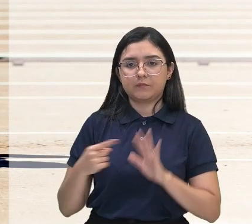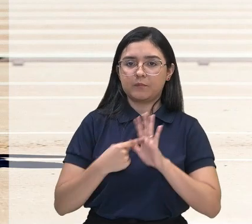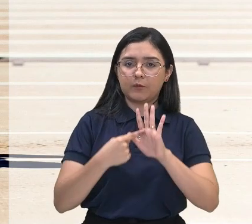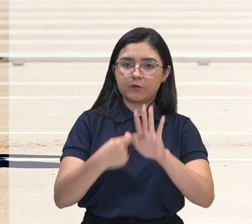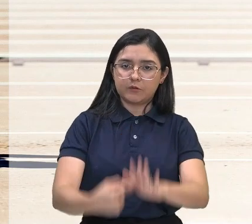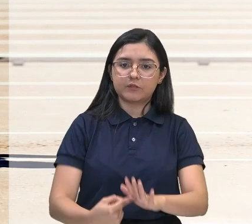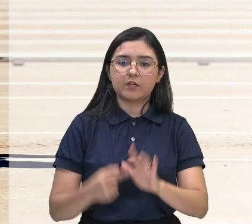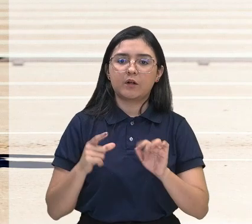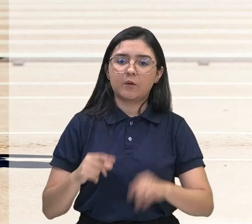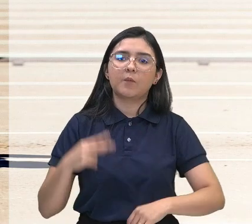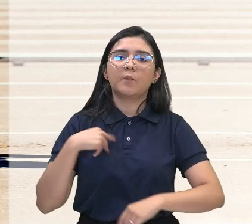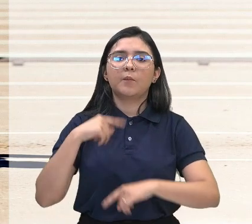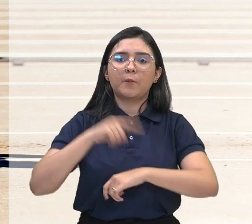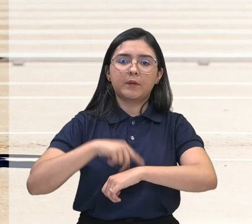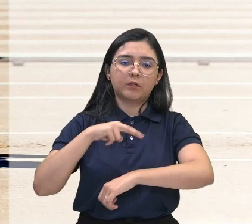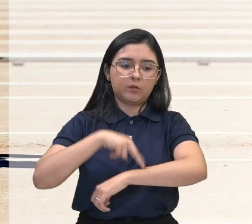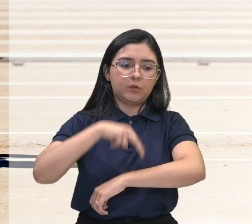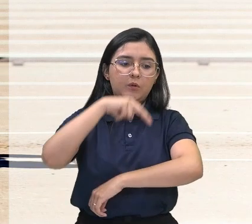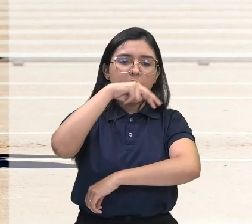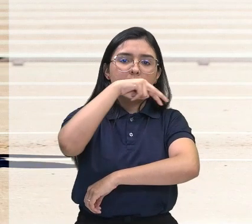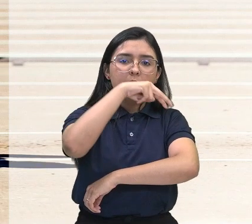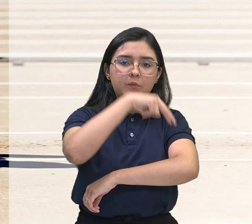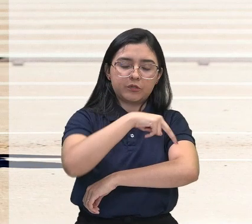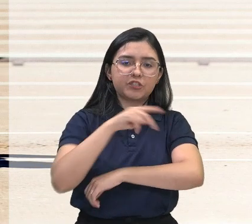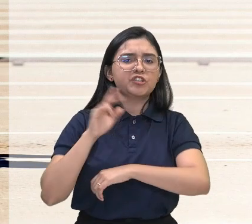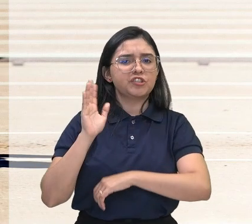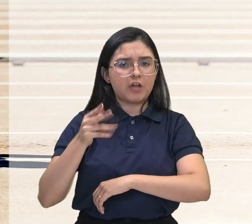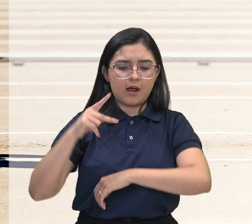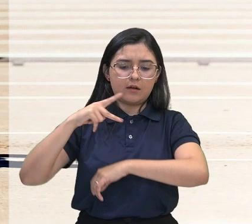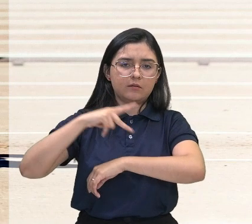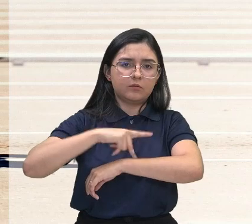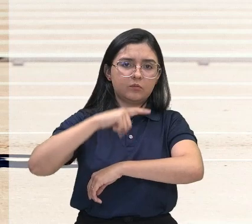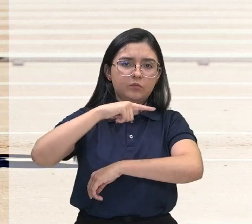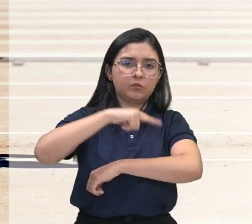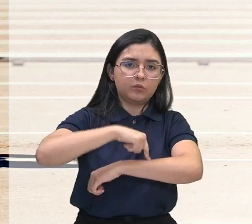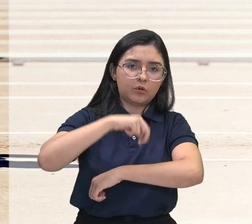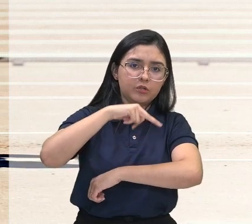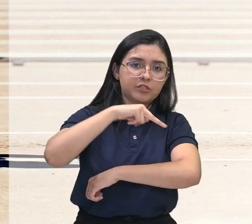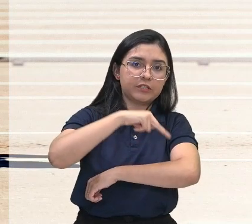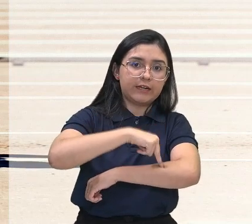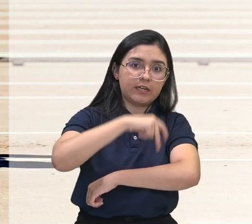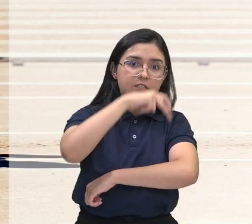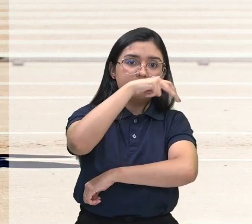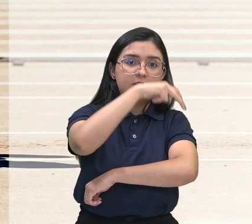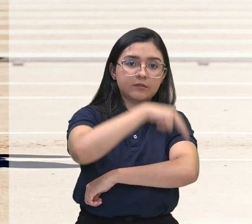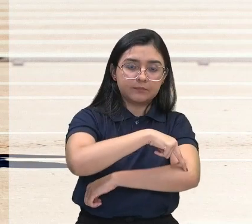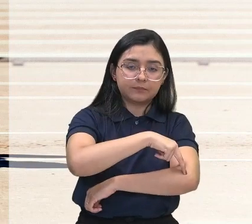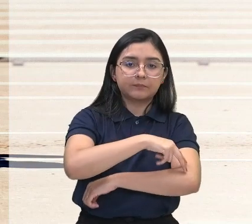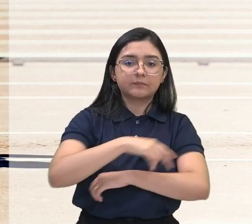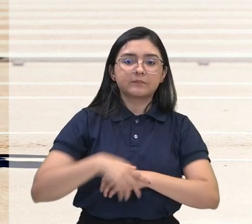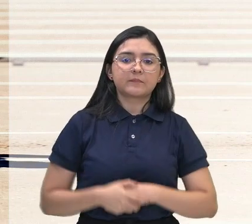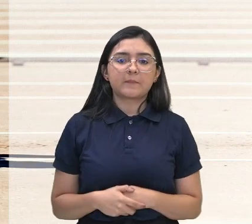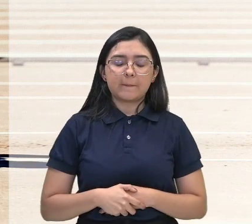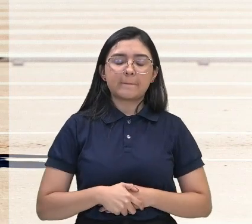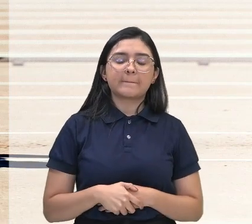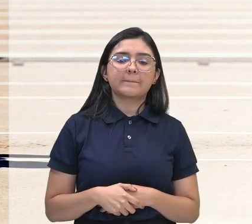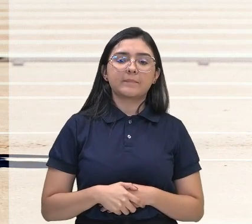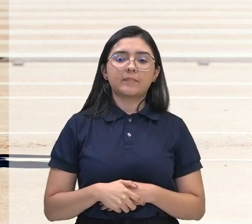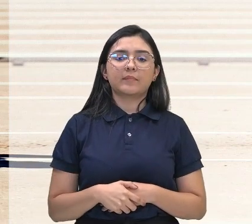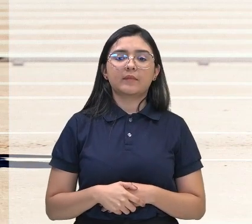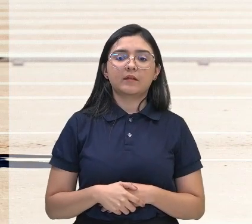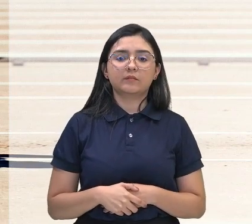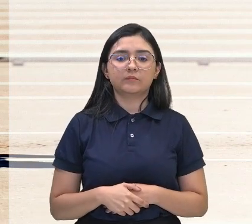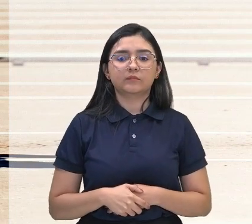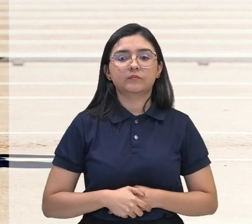deste salto, tá bom? O atleta já percorreu, já deu ali os 3 passos bem longos, dos 2 toques, na verdade,